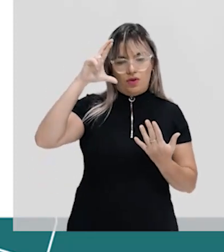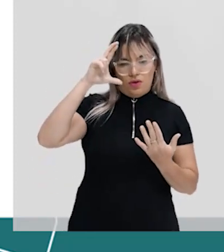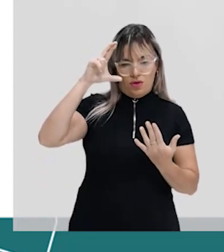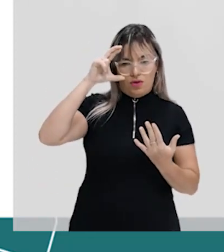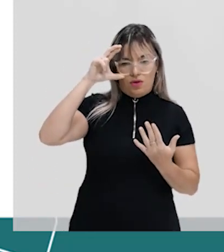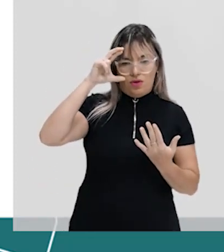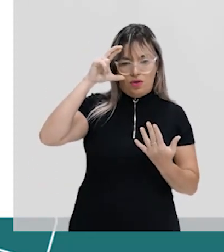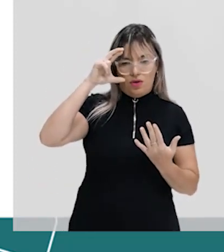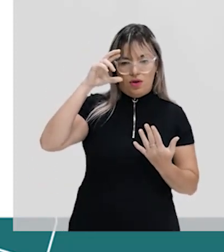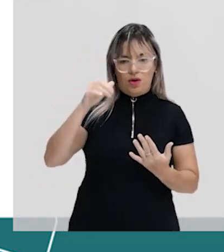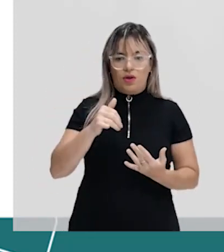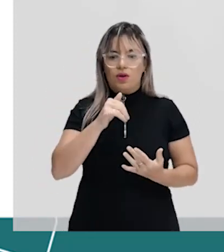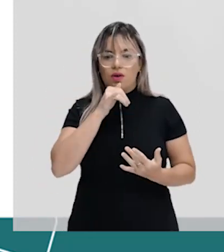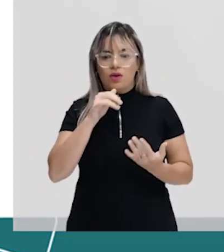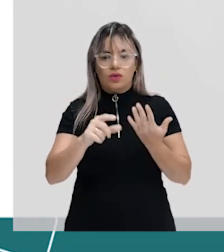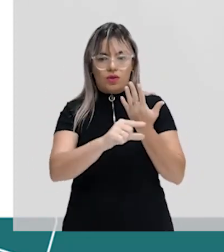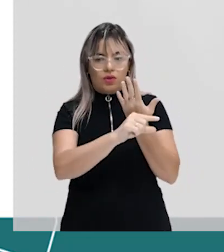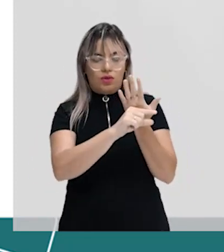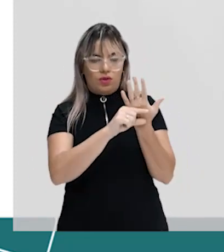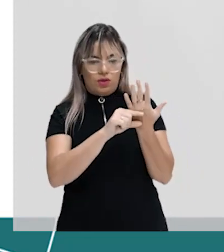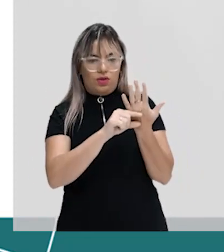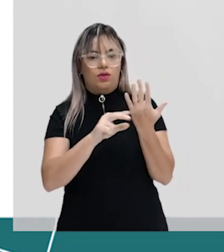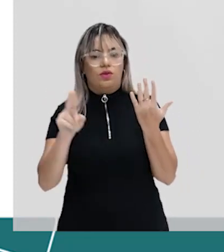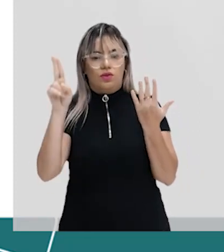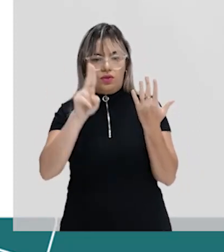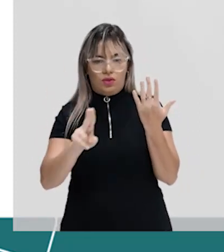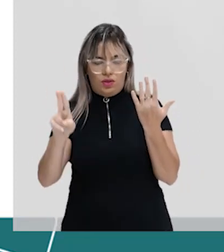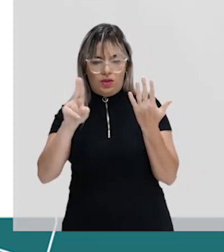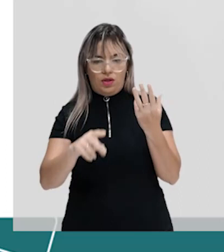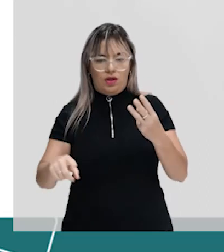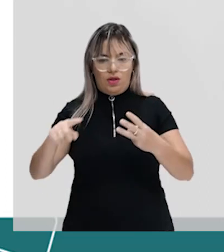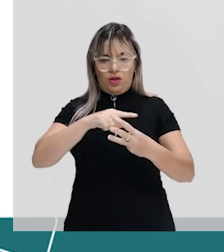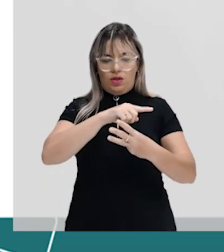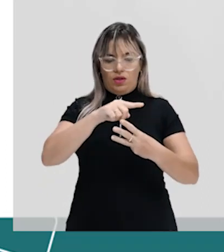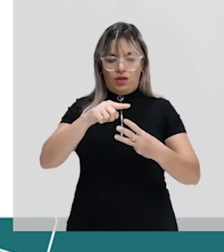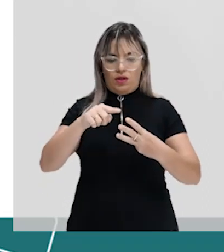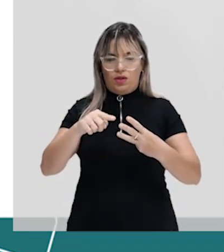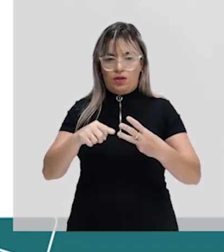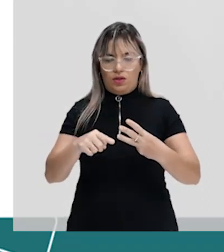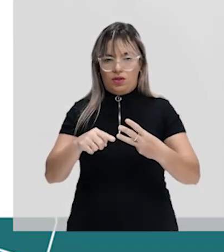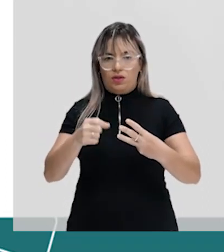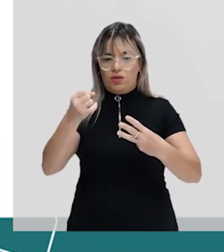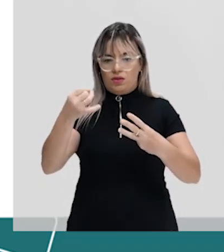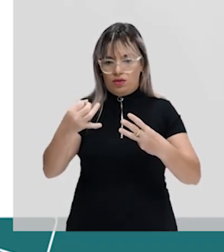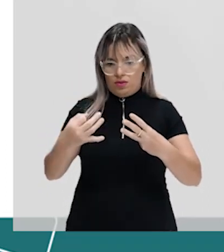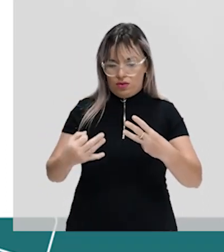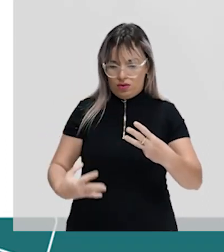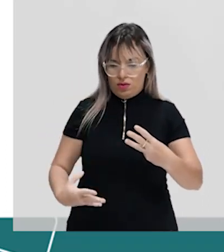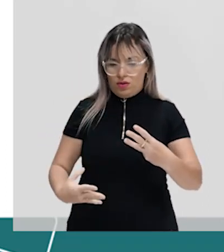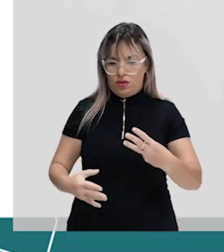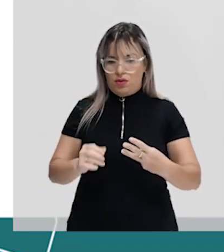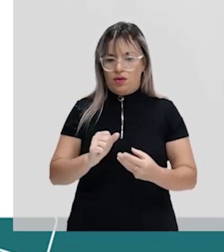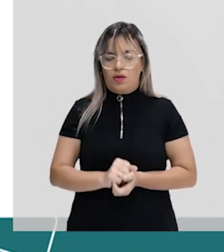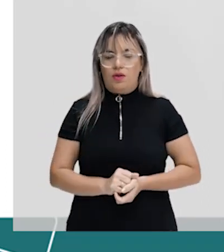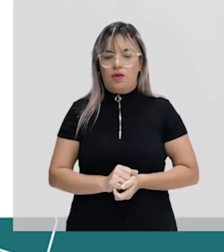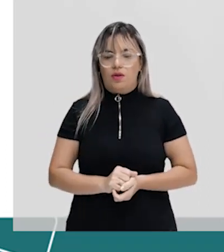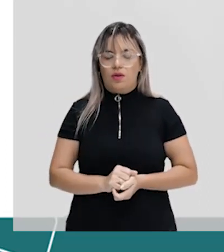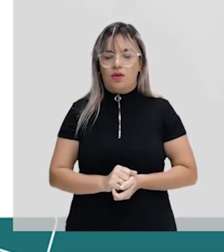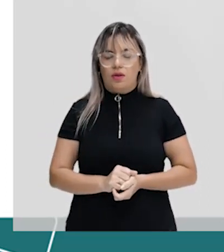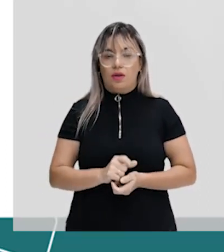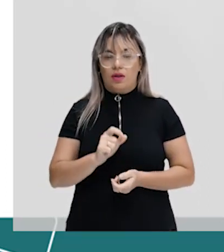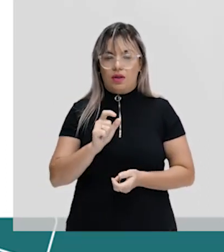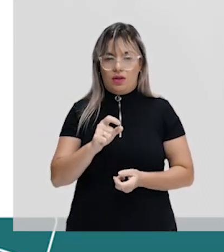usar, ao mesmo tempo, as três vertentes citadas. Tá certo? O mineiro, ele era